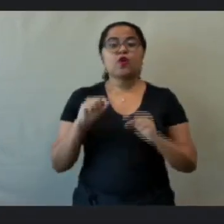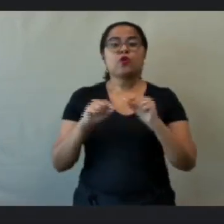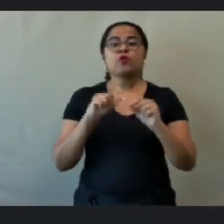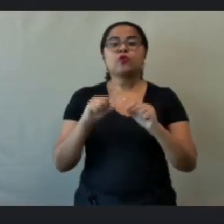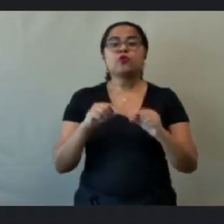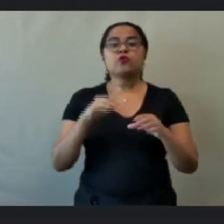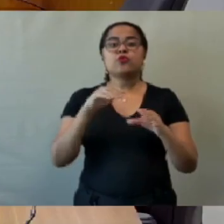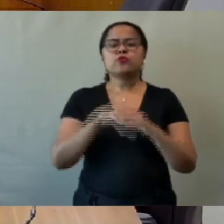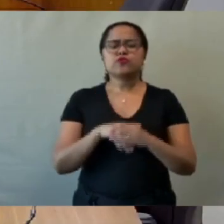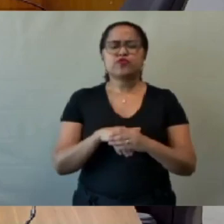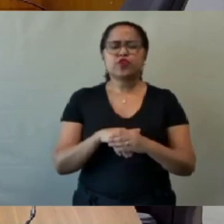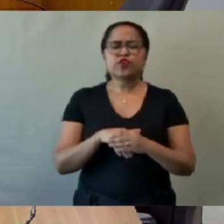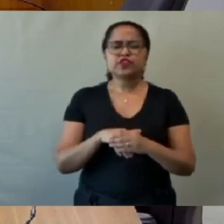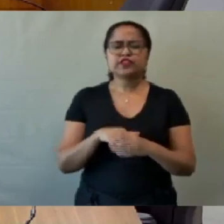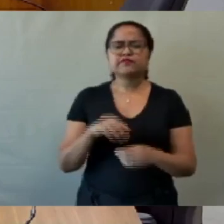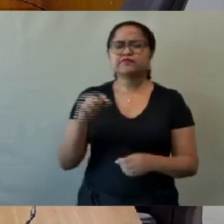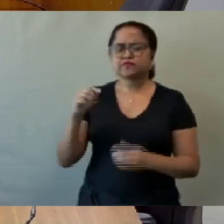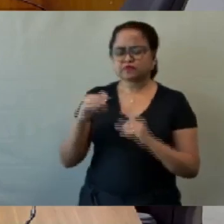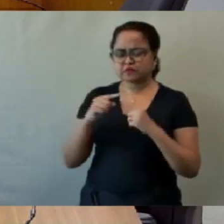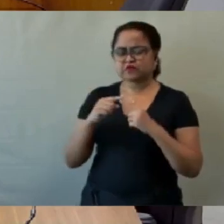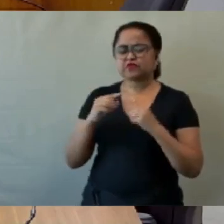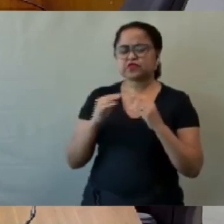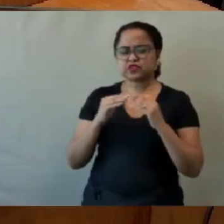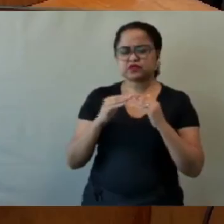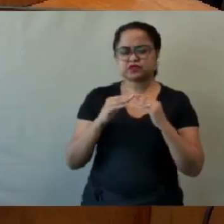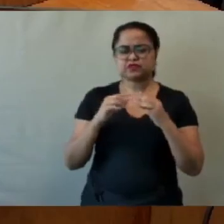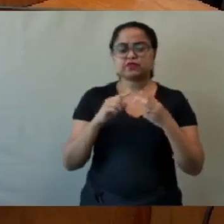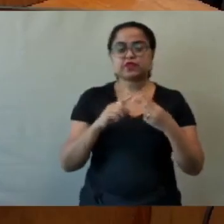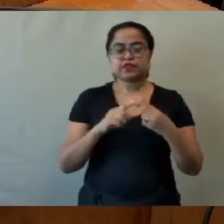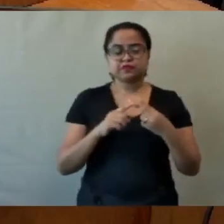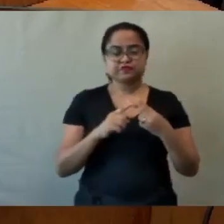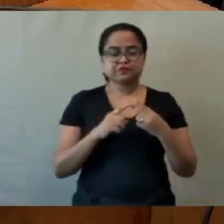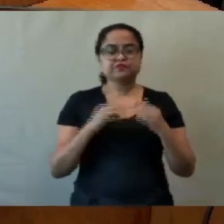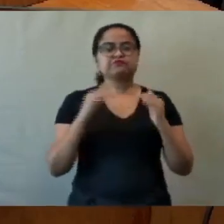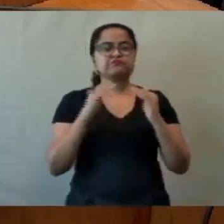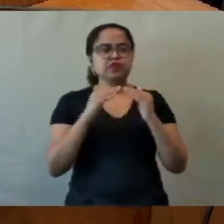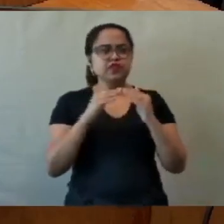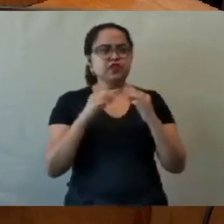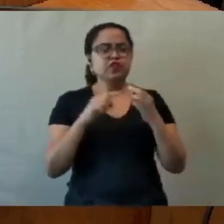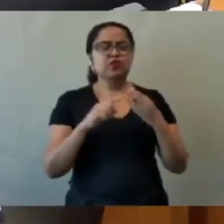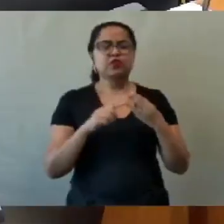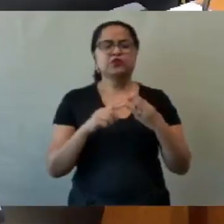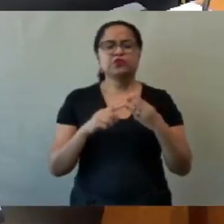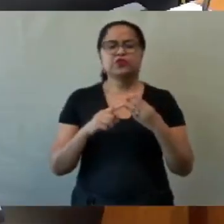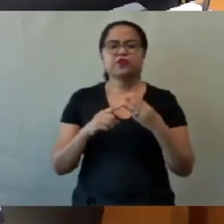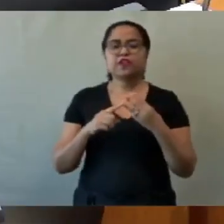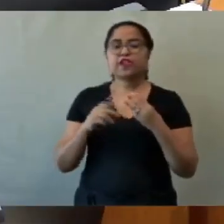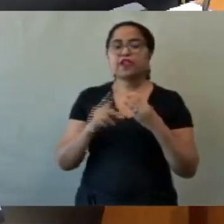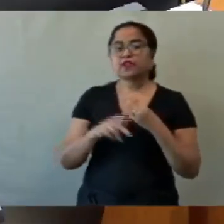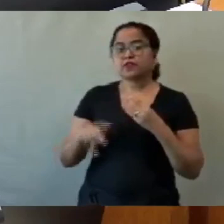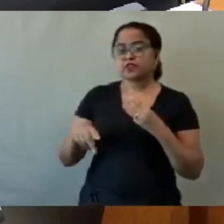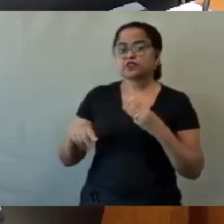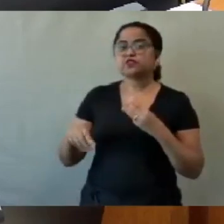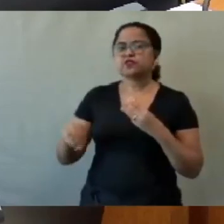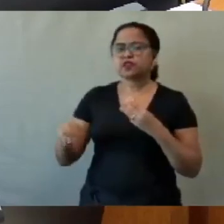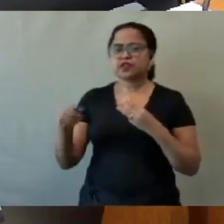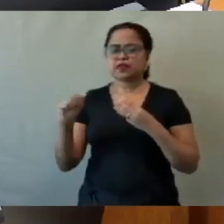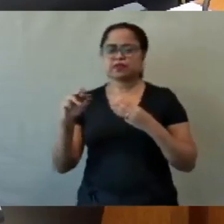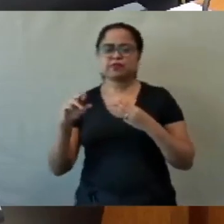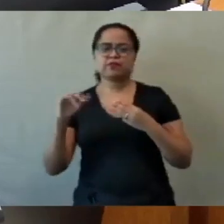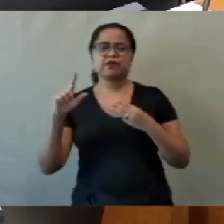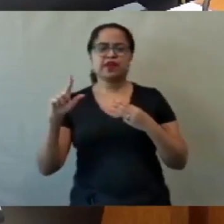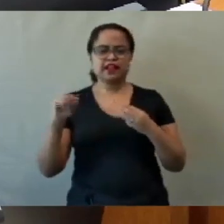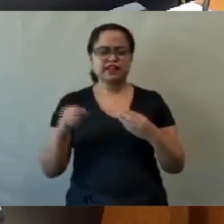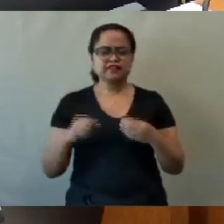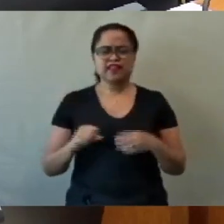De acordo. Como vota a vereadora Cida Falabella? De acordo. E eu, professora Marli, claro que eu voto